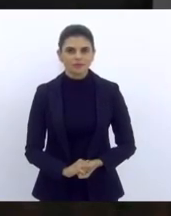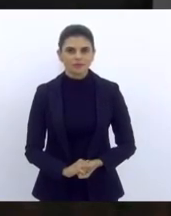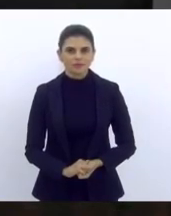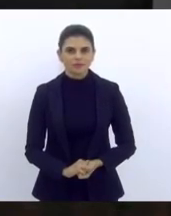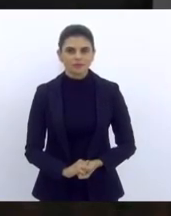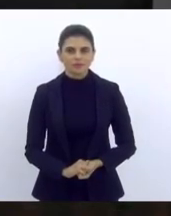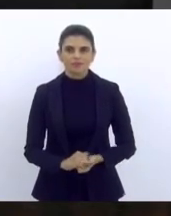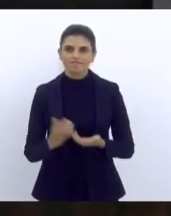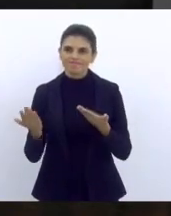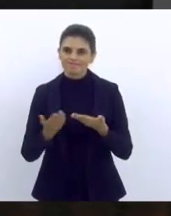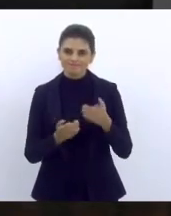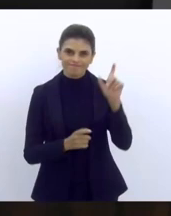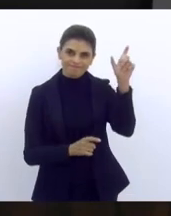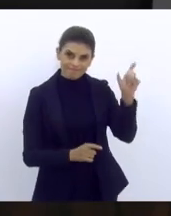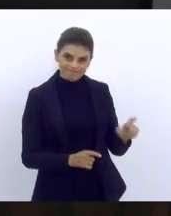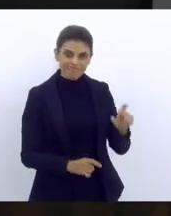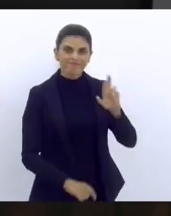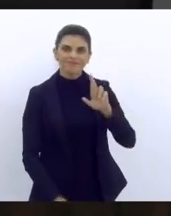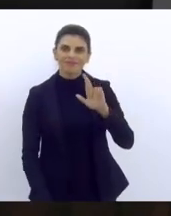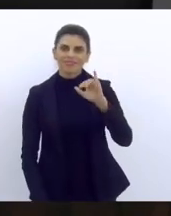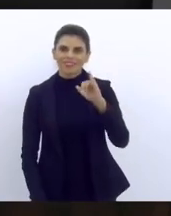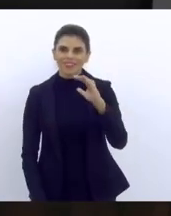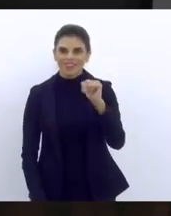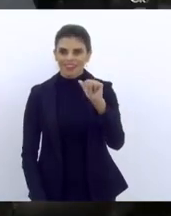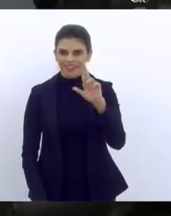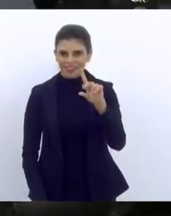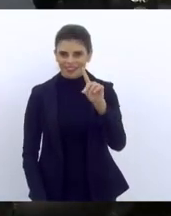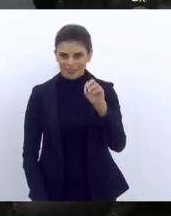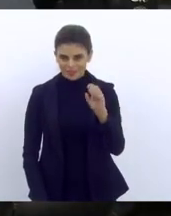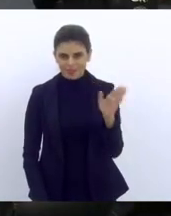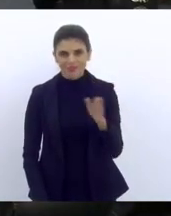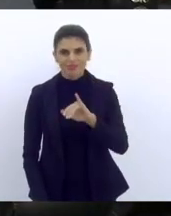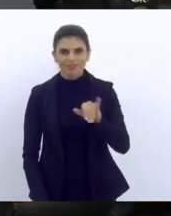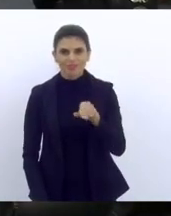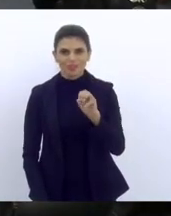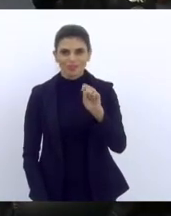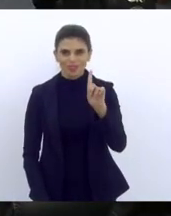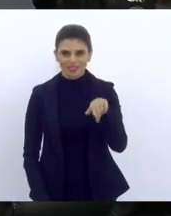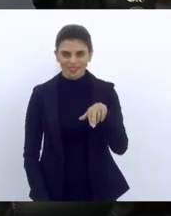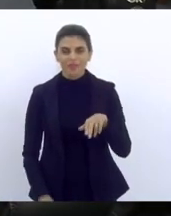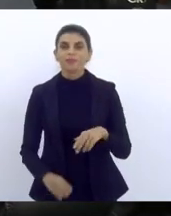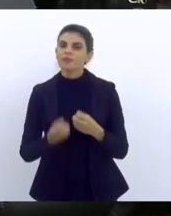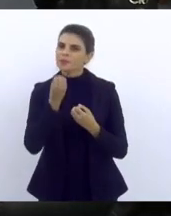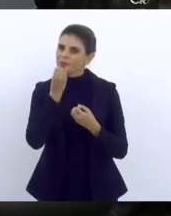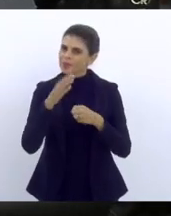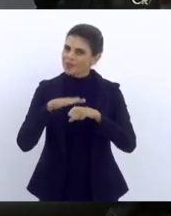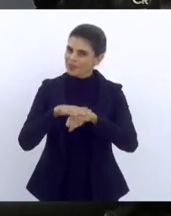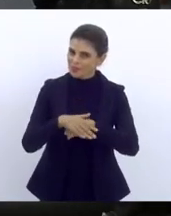Com a palavra, Ricardo José Cavalcante. Boa noite.